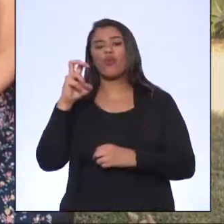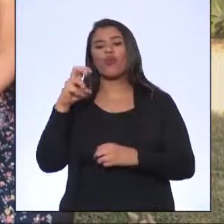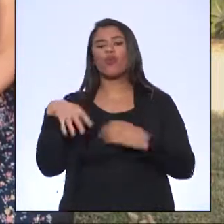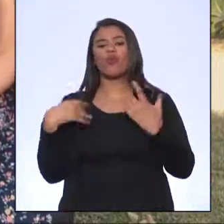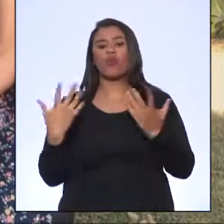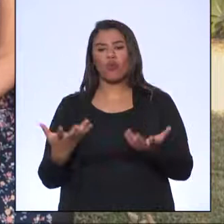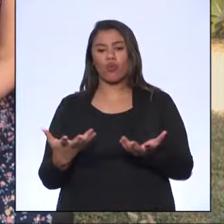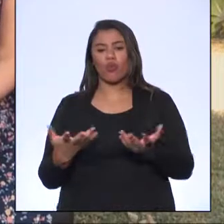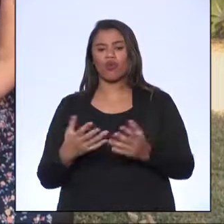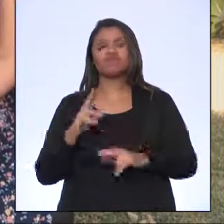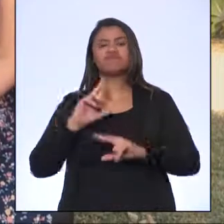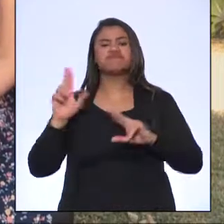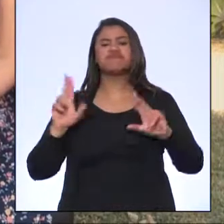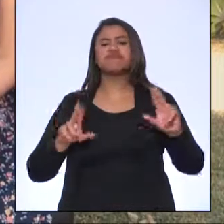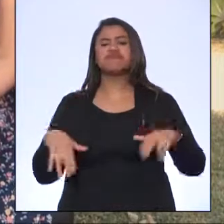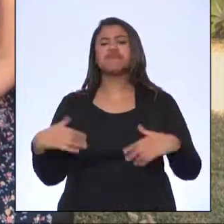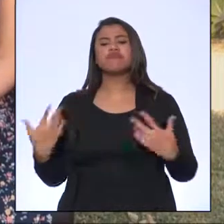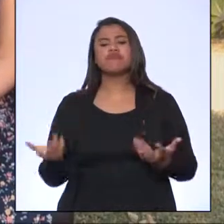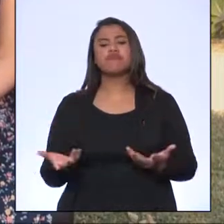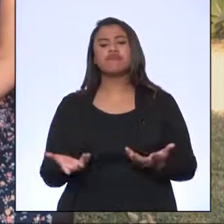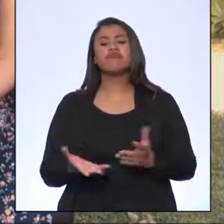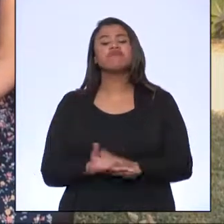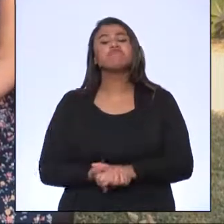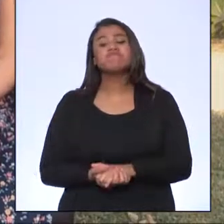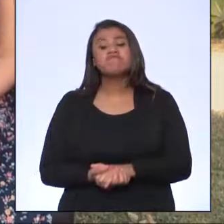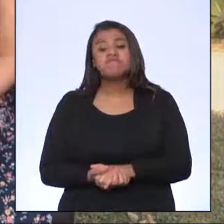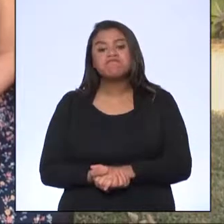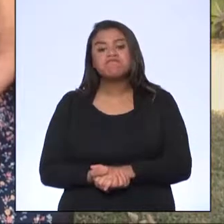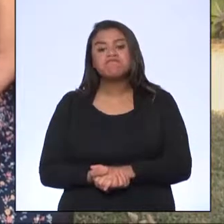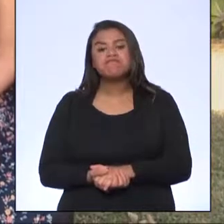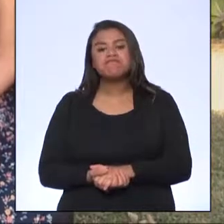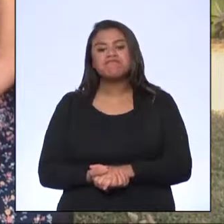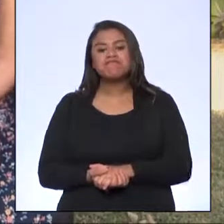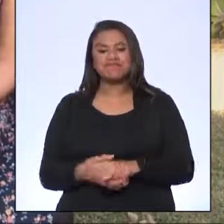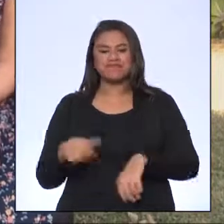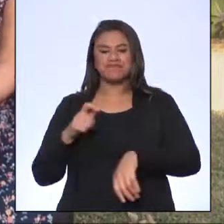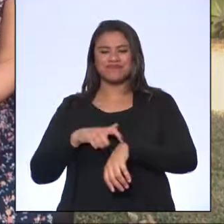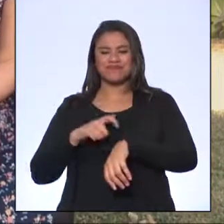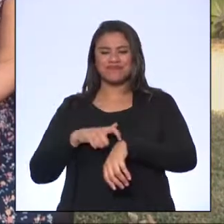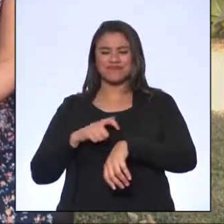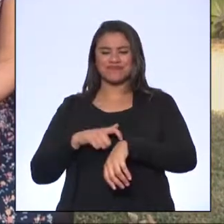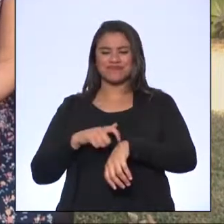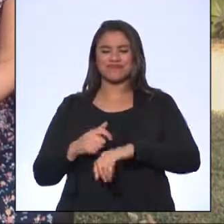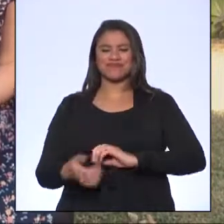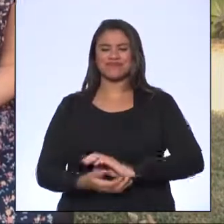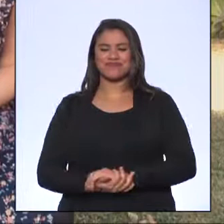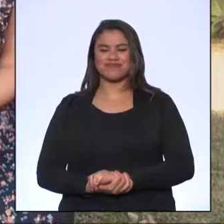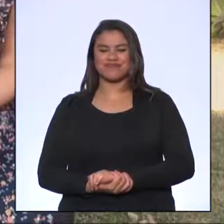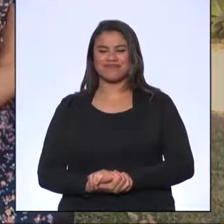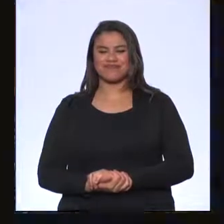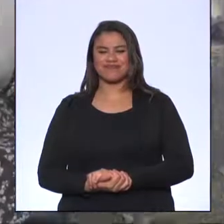deve ser o nome de cada uma delas? Vou dar um tempo para você pensar.